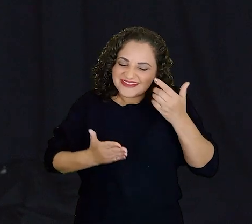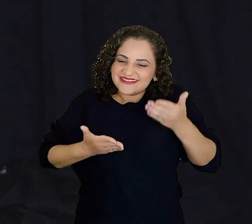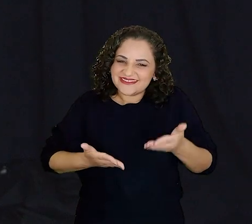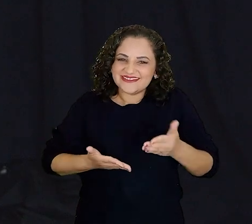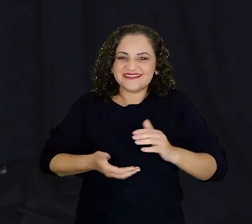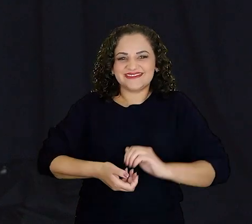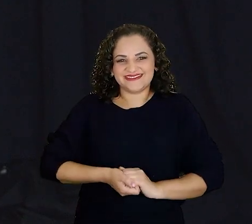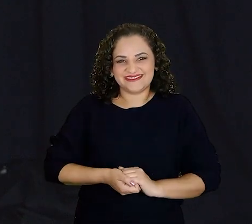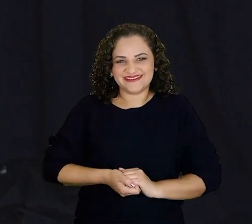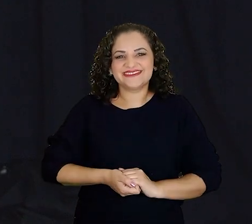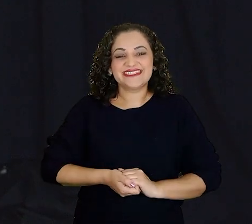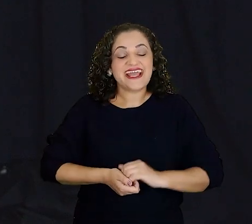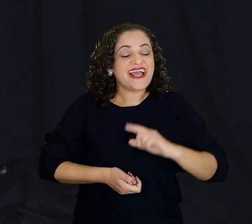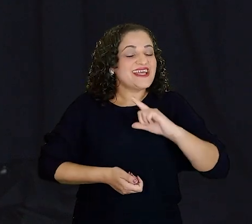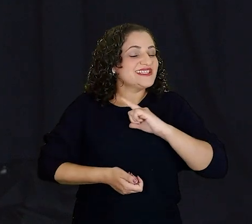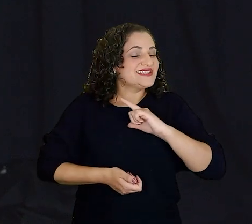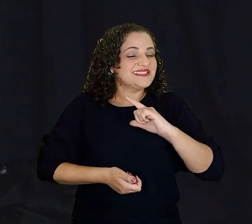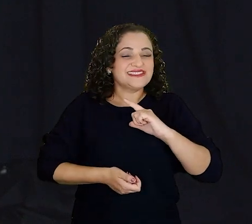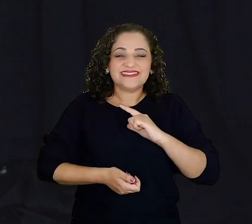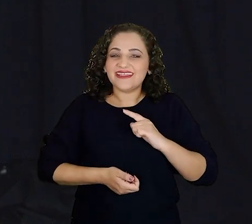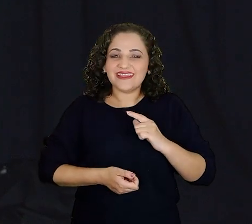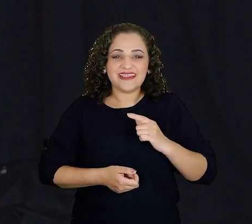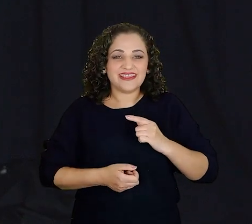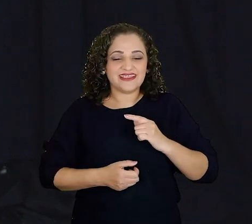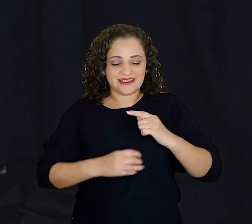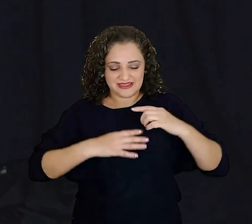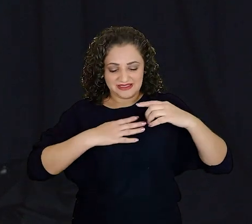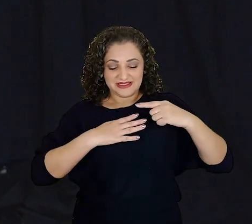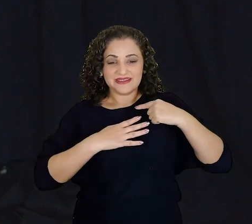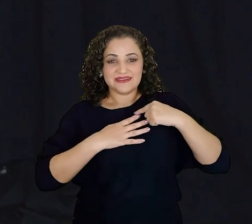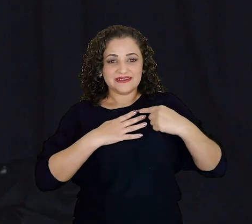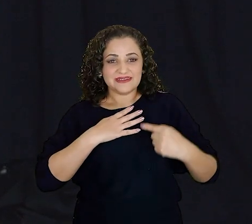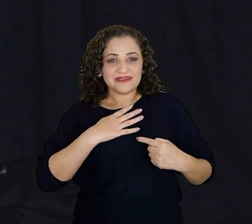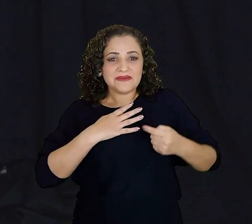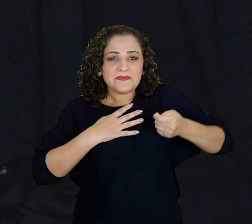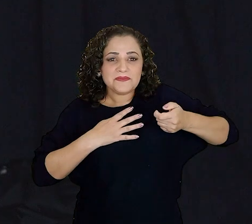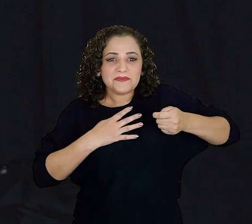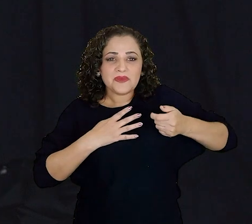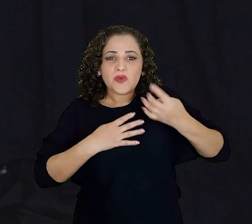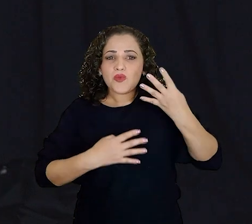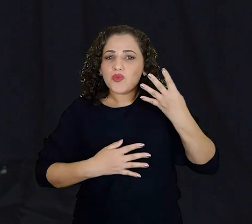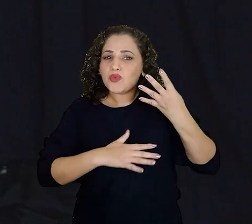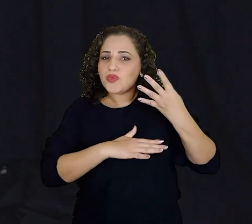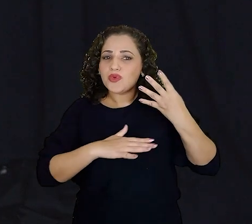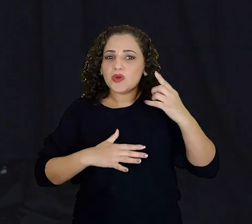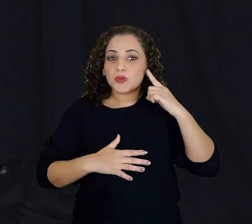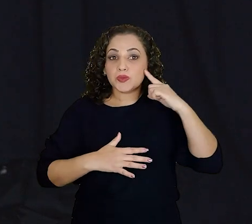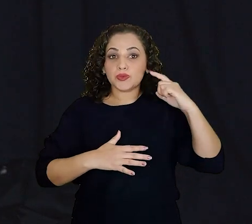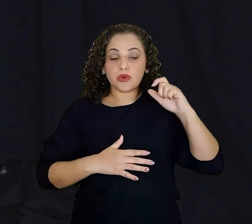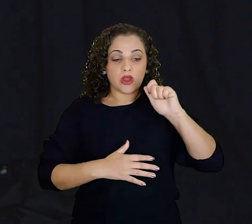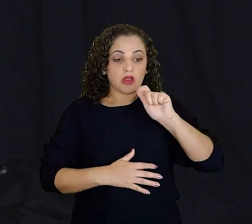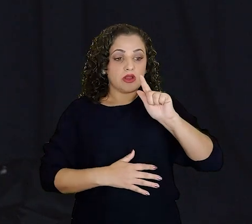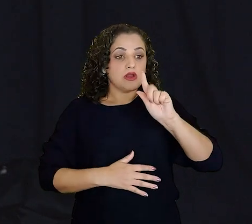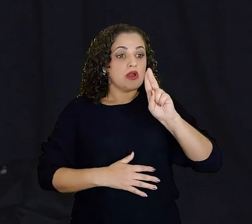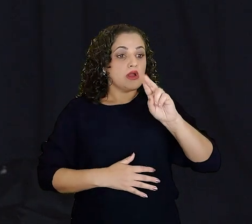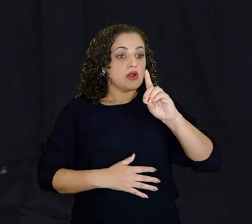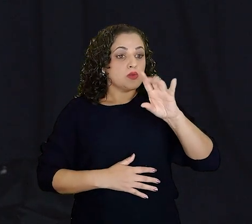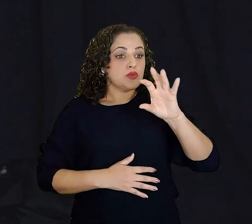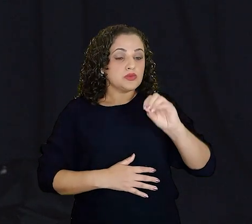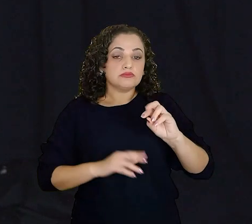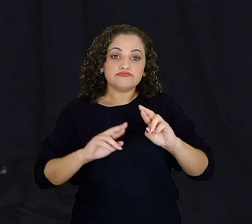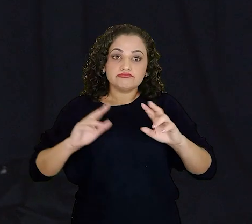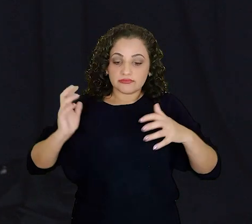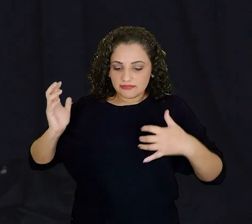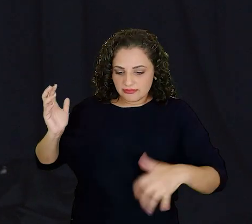É esse instrumento pequenininho que tem muito menos cordas, tem apenas 4 cordas e tem um som super